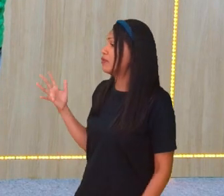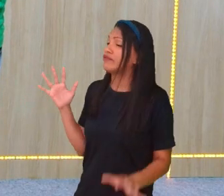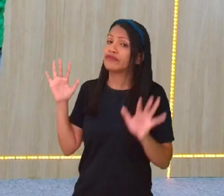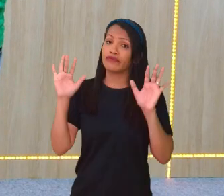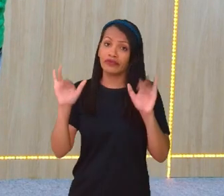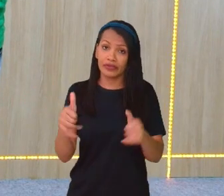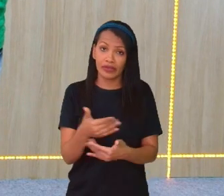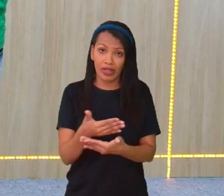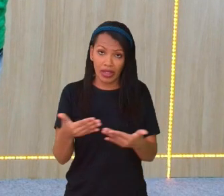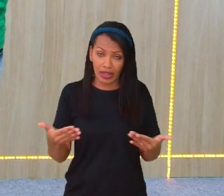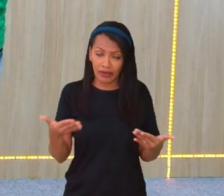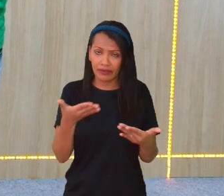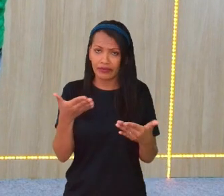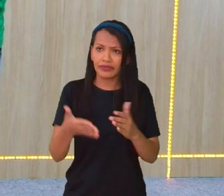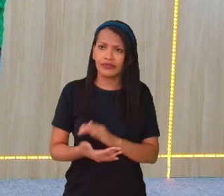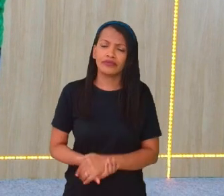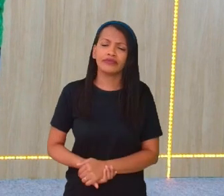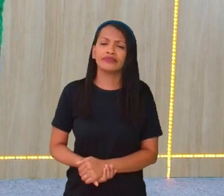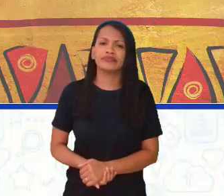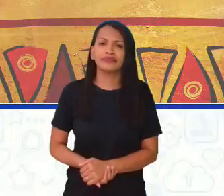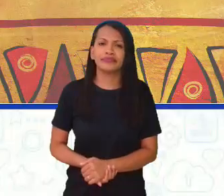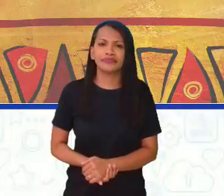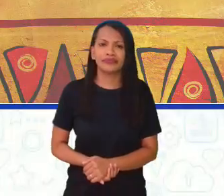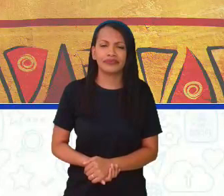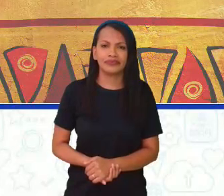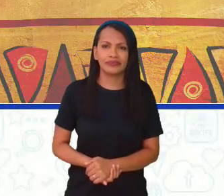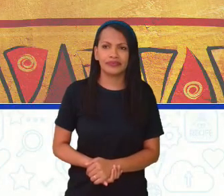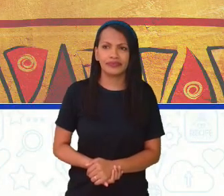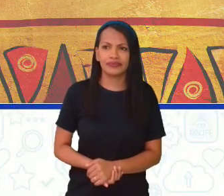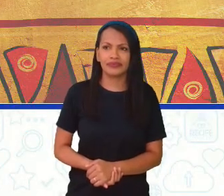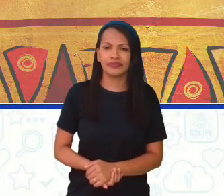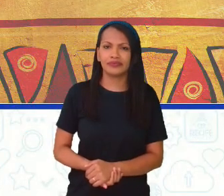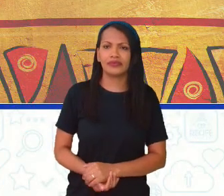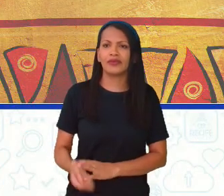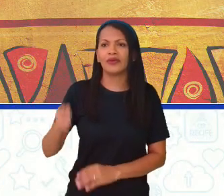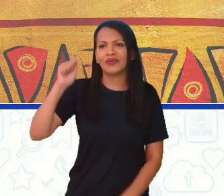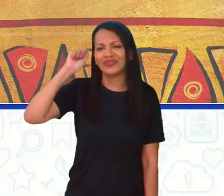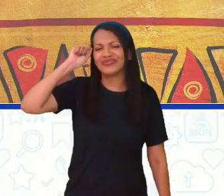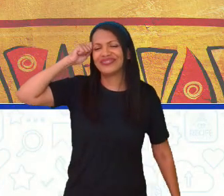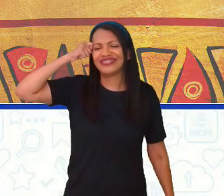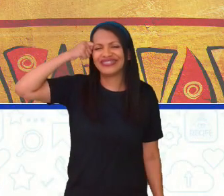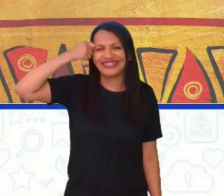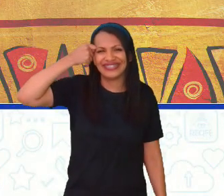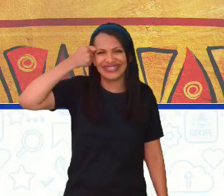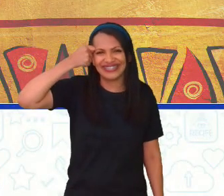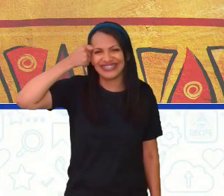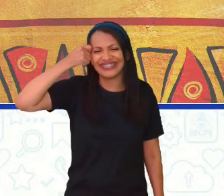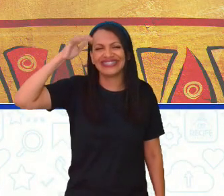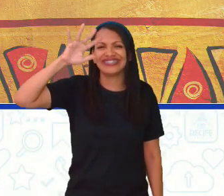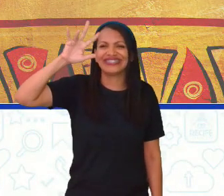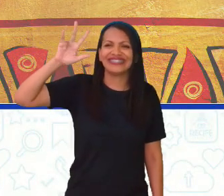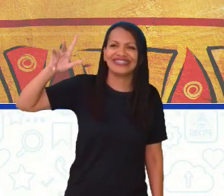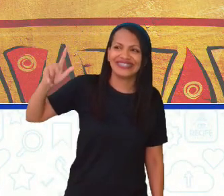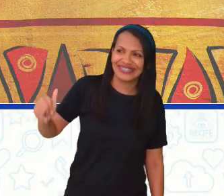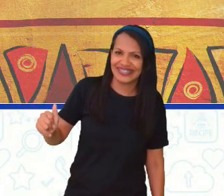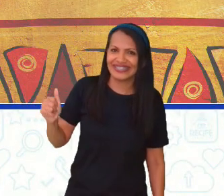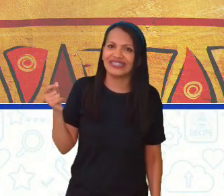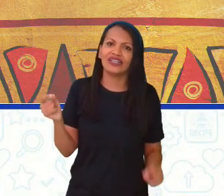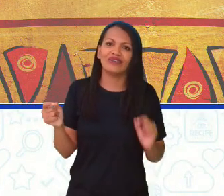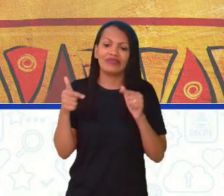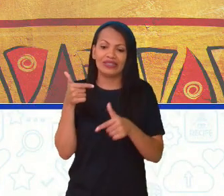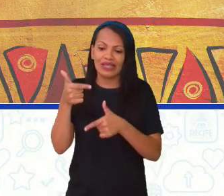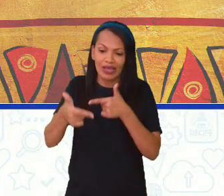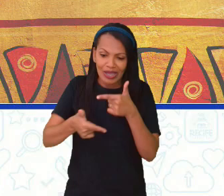aqui. Corta para mim, Juninho Play. O negro africano veio trabalhar como escravo no